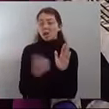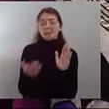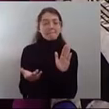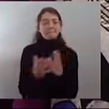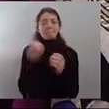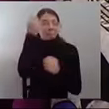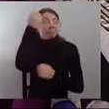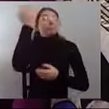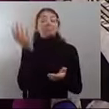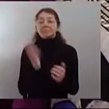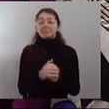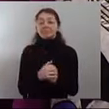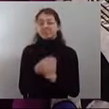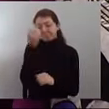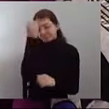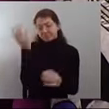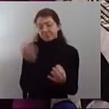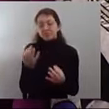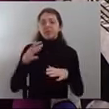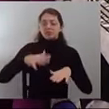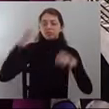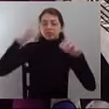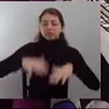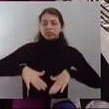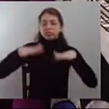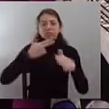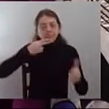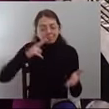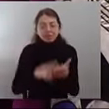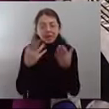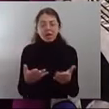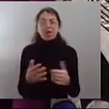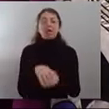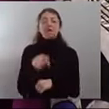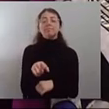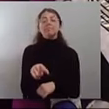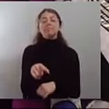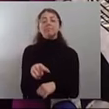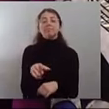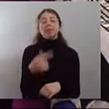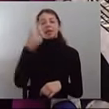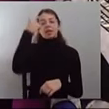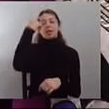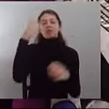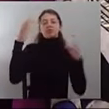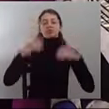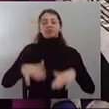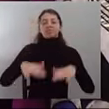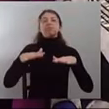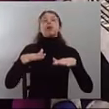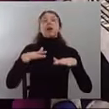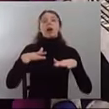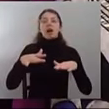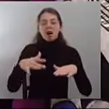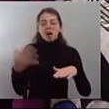Esqueceram-se. Esqueceram-se que inundações destas são uma realidade concreta e só quando era tarde demais, subitamente se lembraram. Quando confrontados com isto,